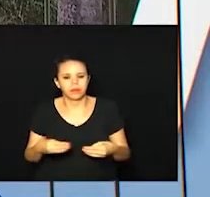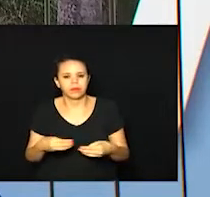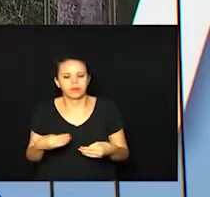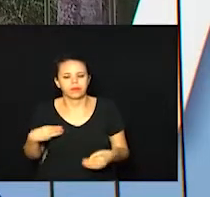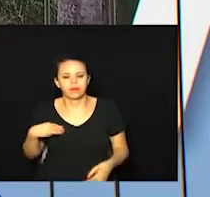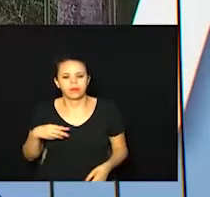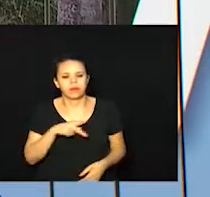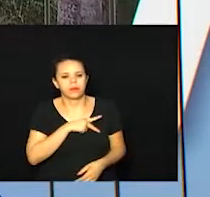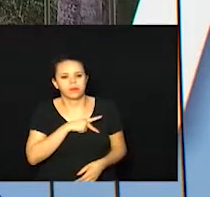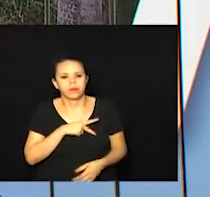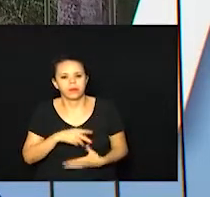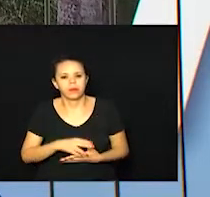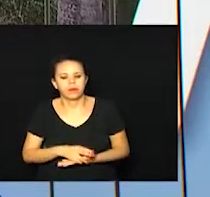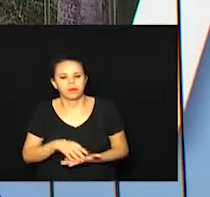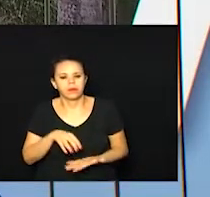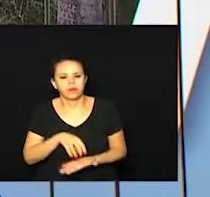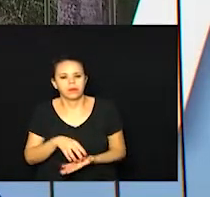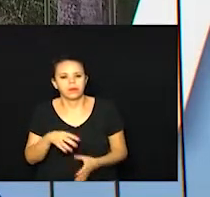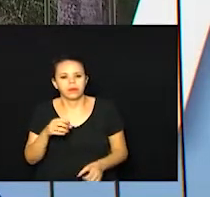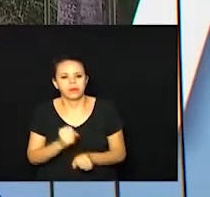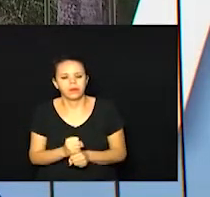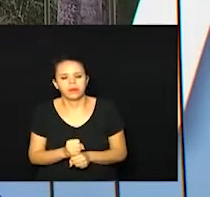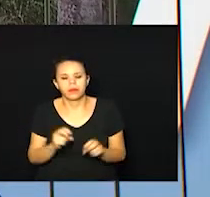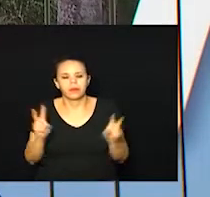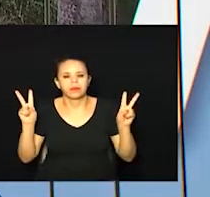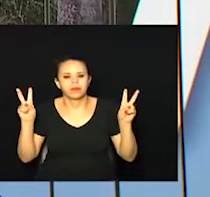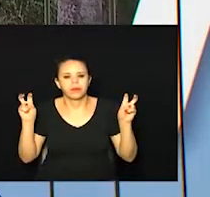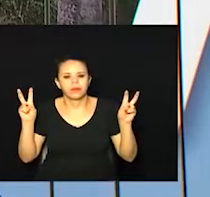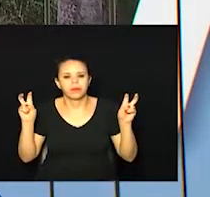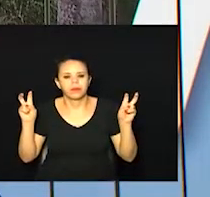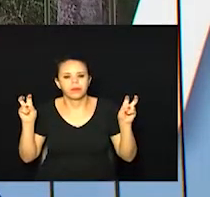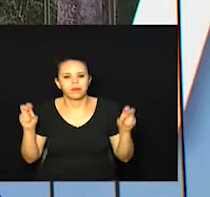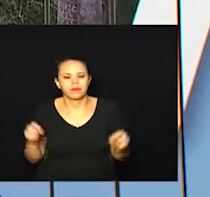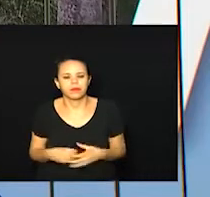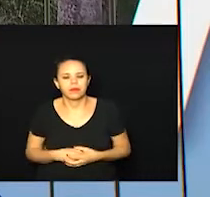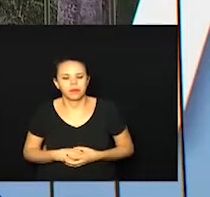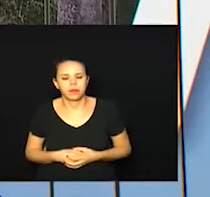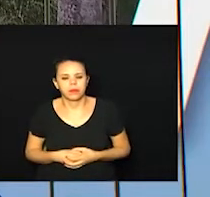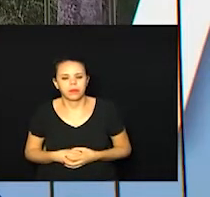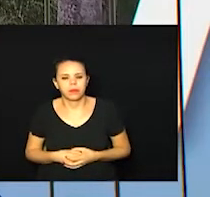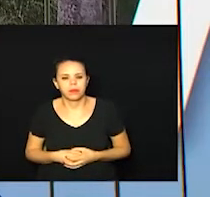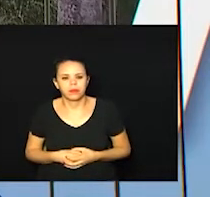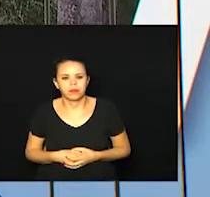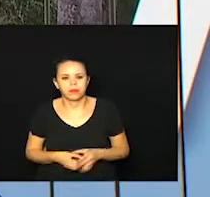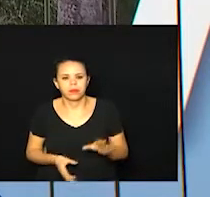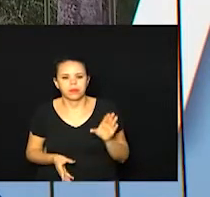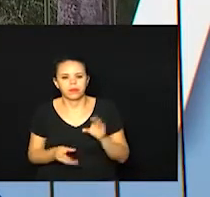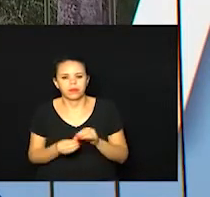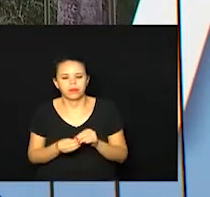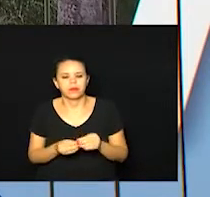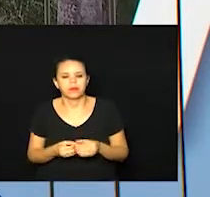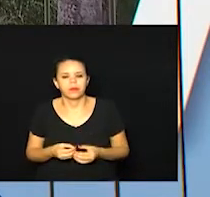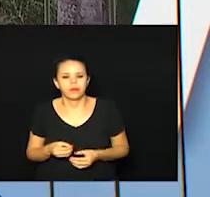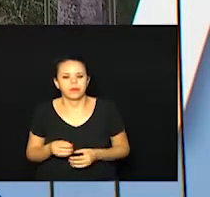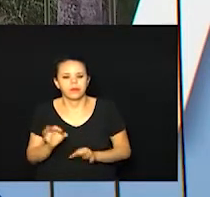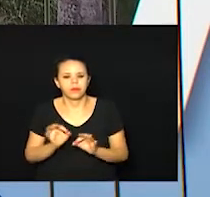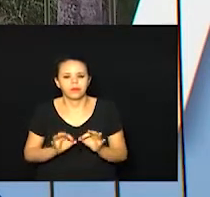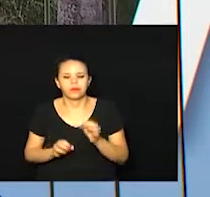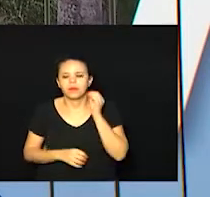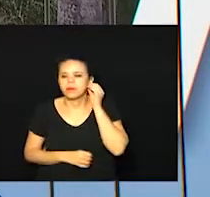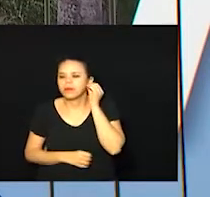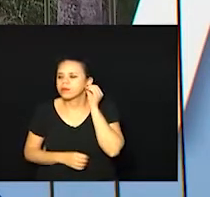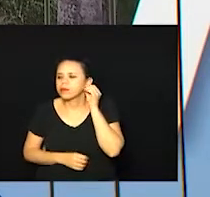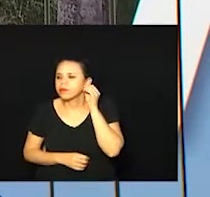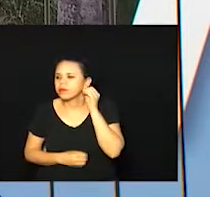Público do Tribunal de Contas, né, sobre essa forma tanto de definição do reajuste,